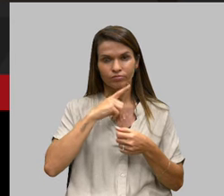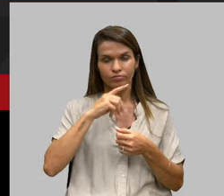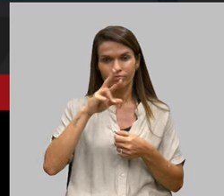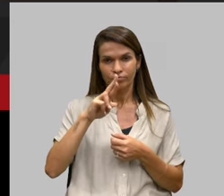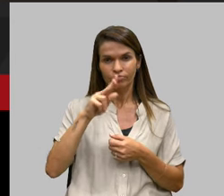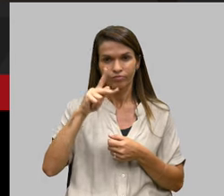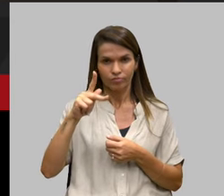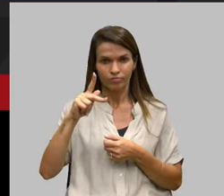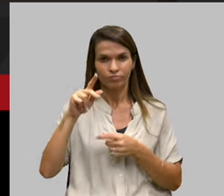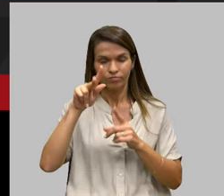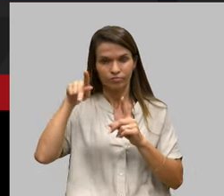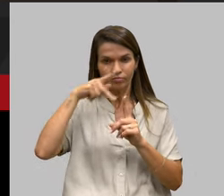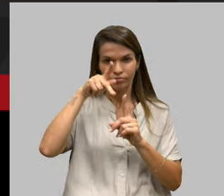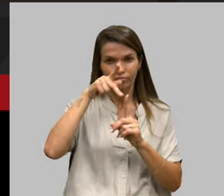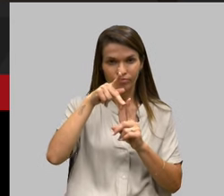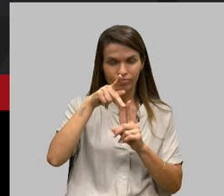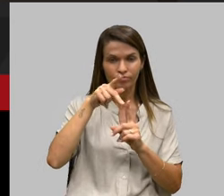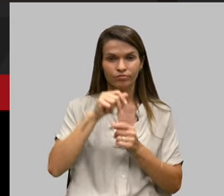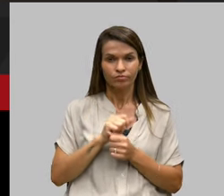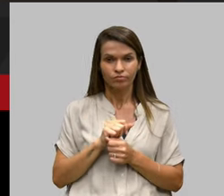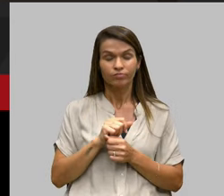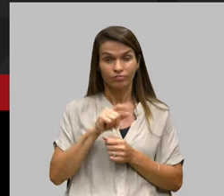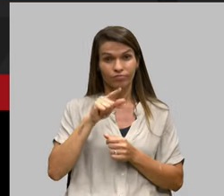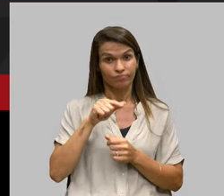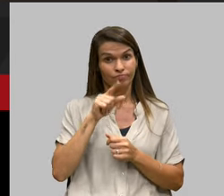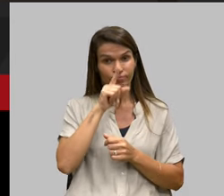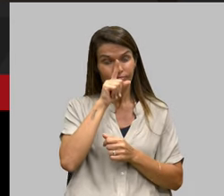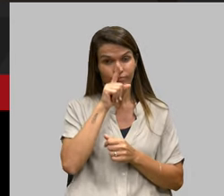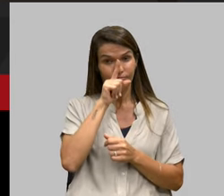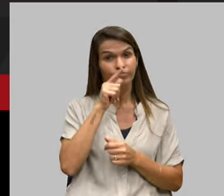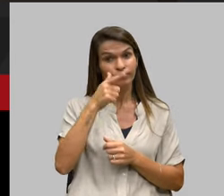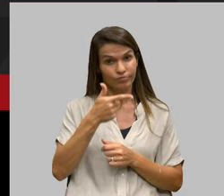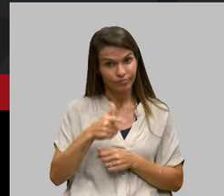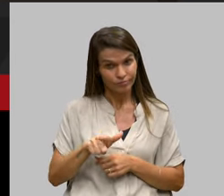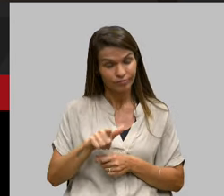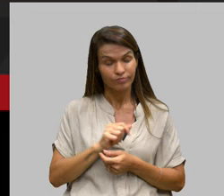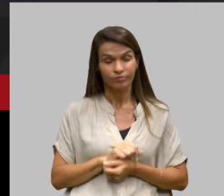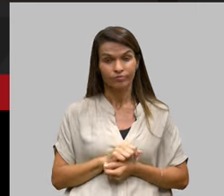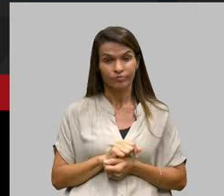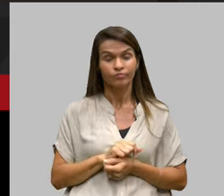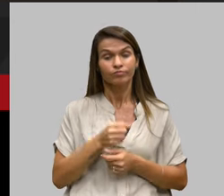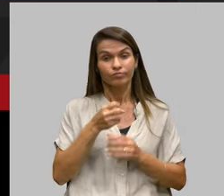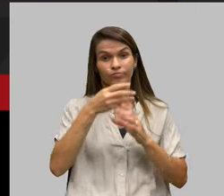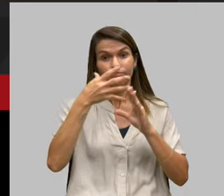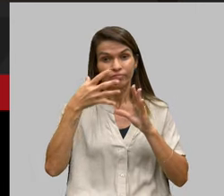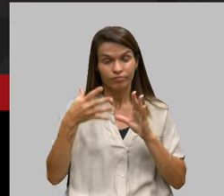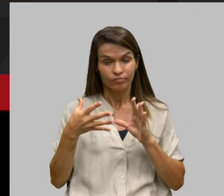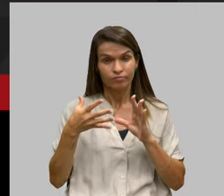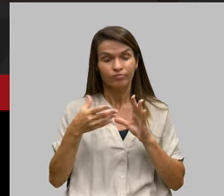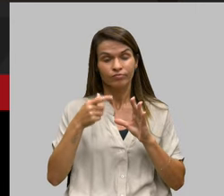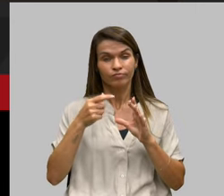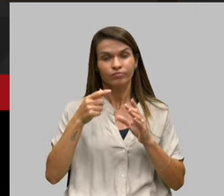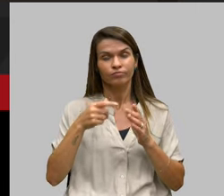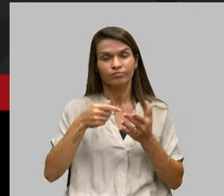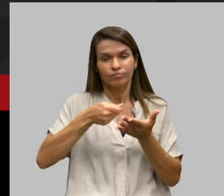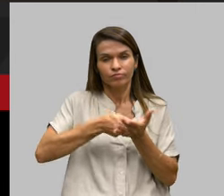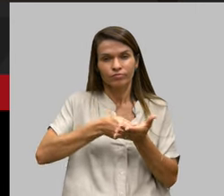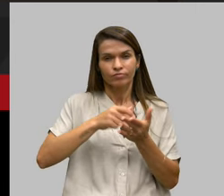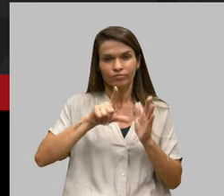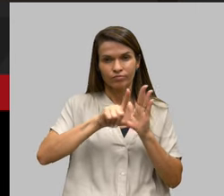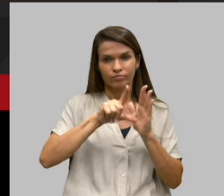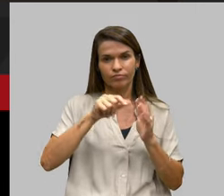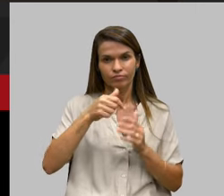previdência social que eh acaba sendo um risco de novo então os critérios estabelecidos pela lei